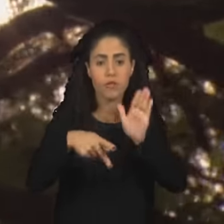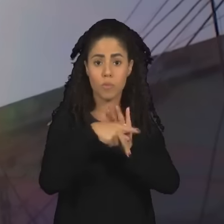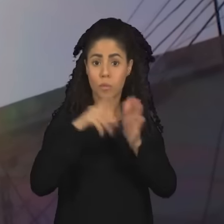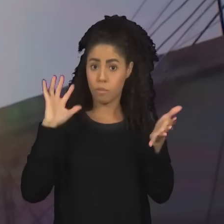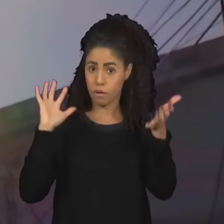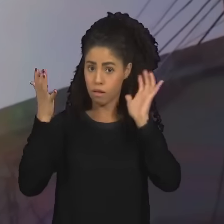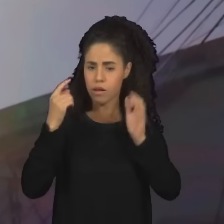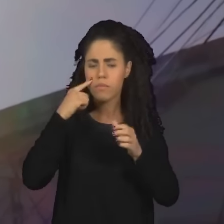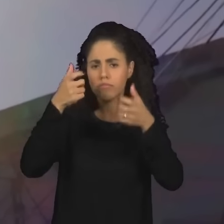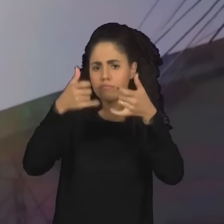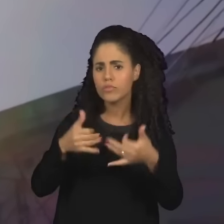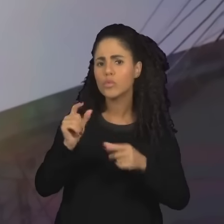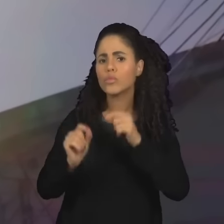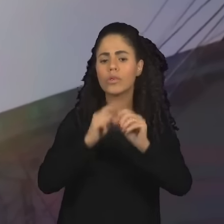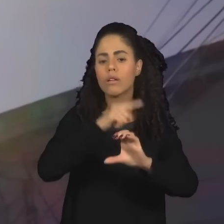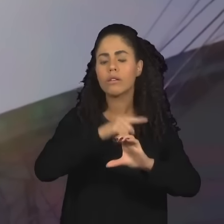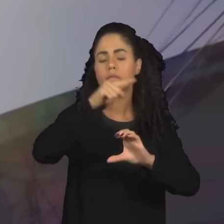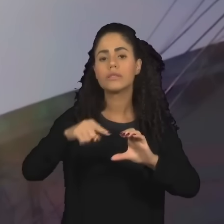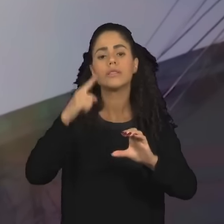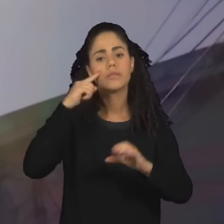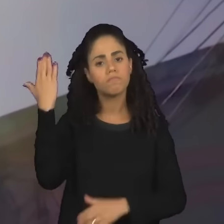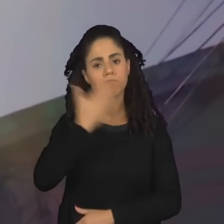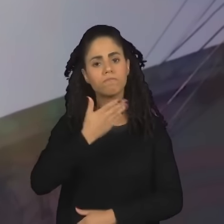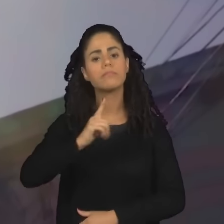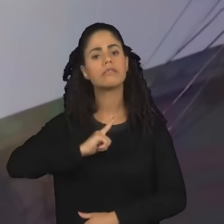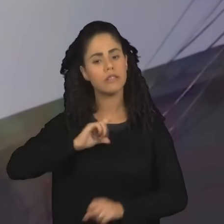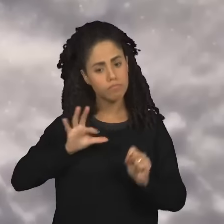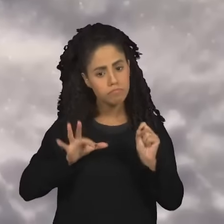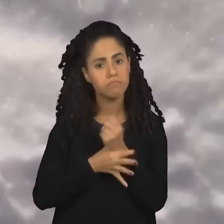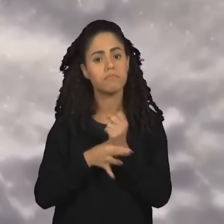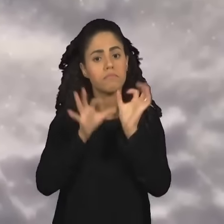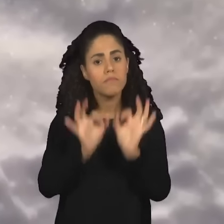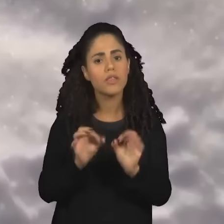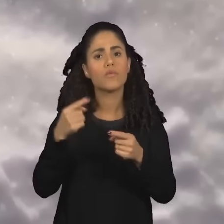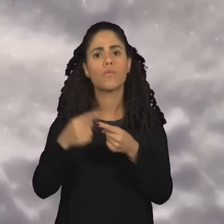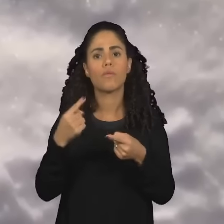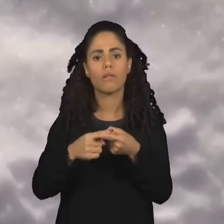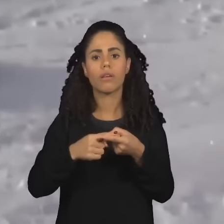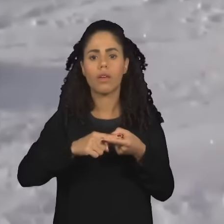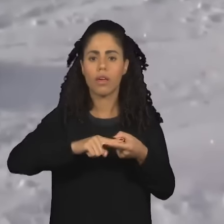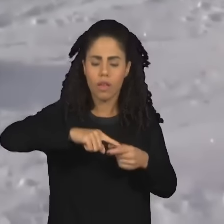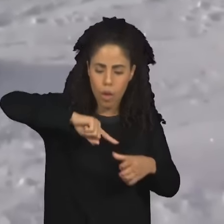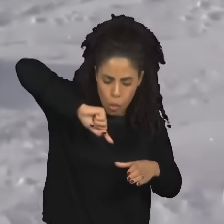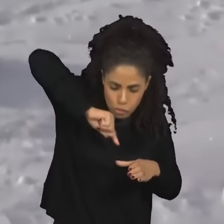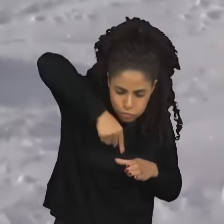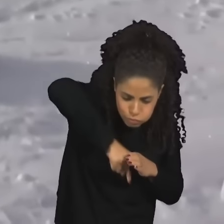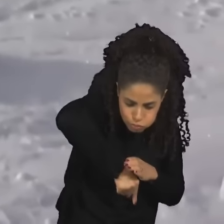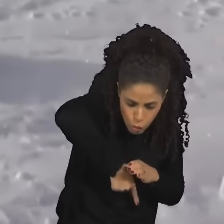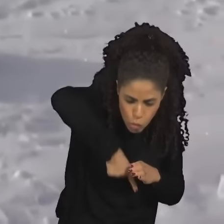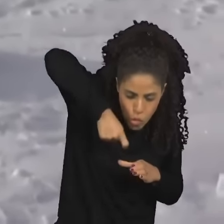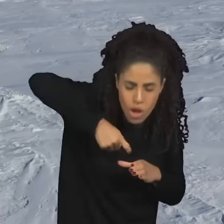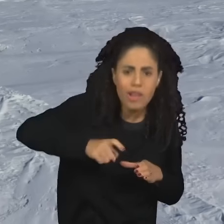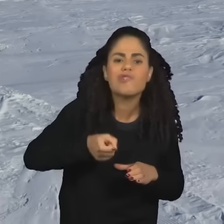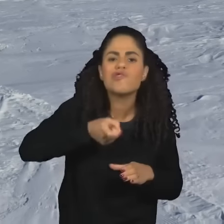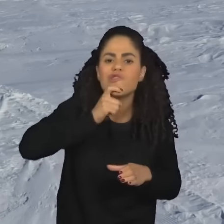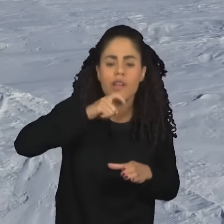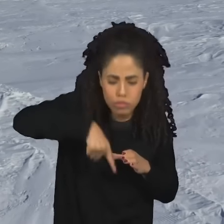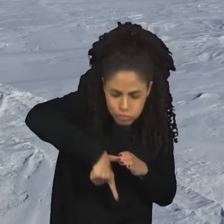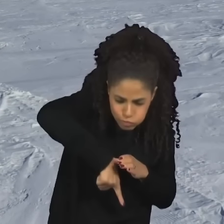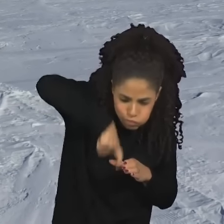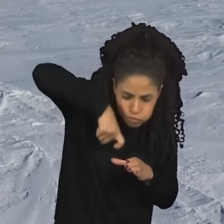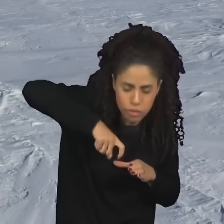clima, diz que a ciência pode afirmar isso com segurança. Perfurações no gelo, por exemplo, medem a quantidade